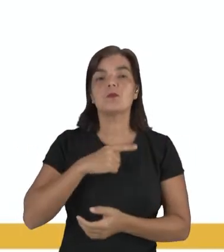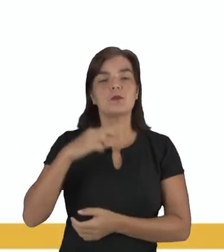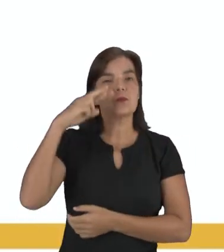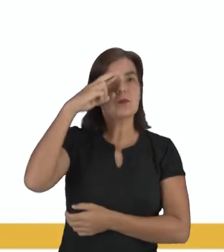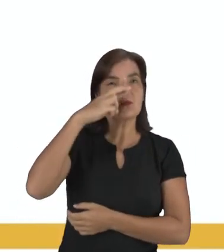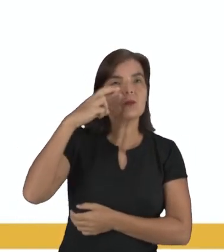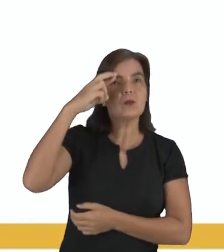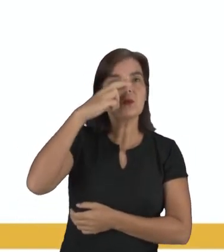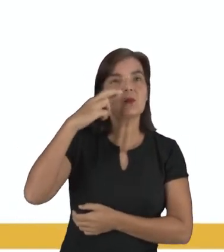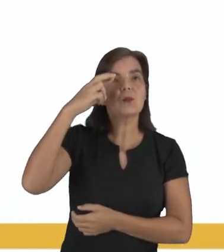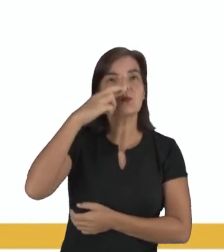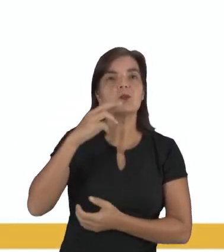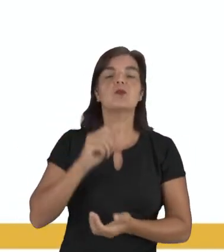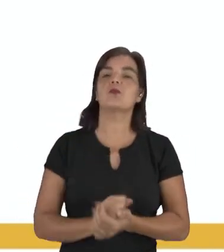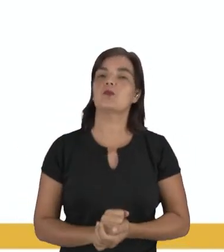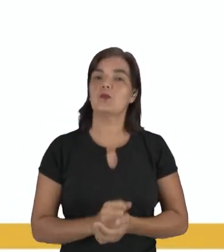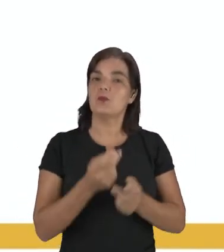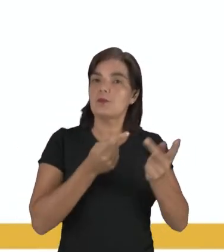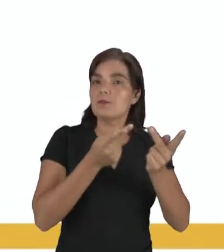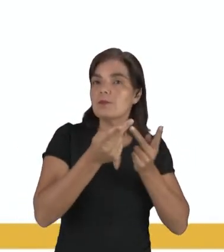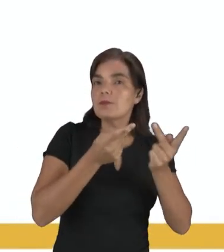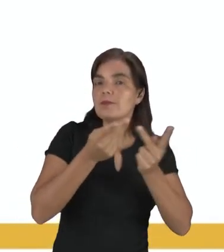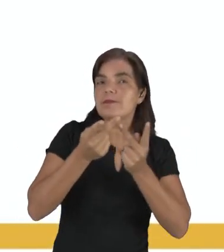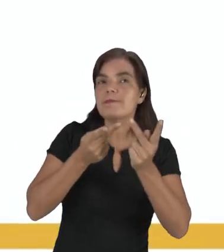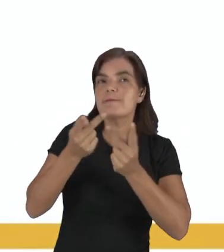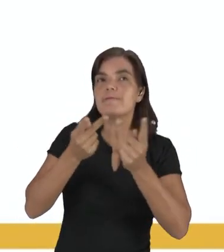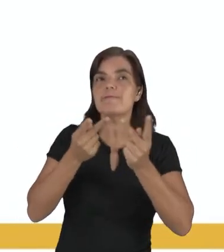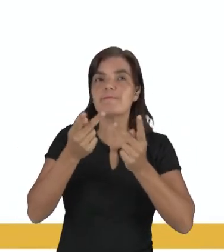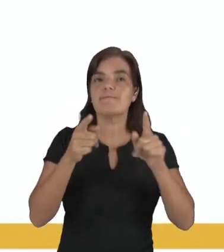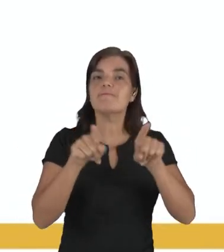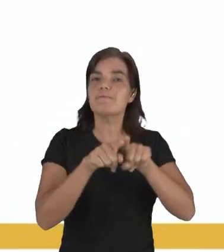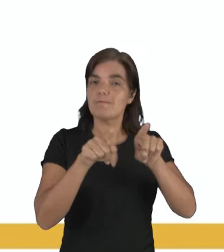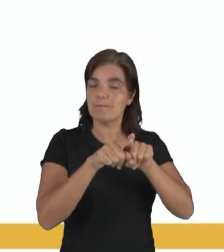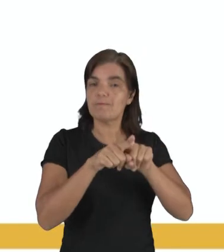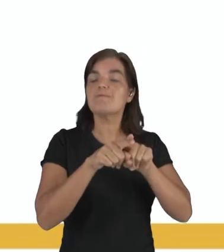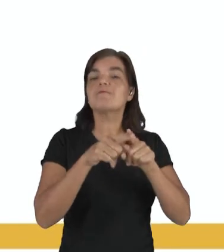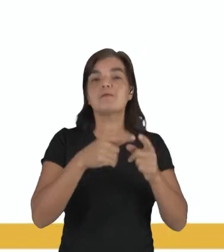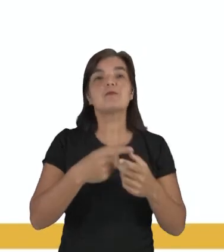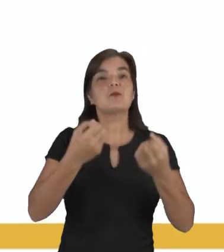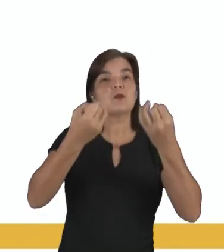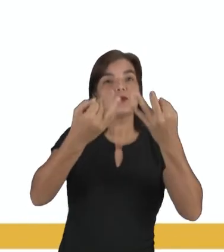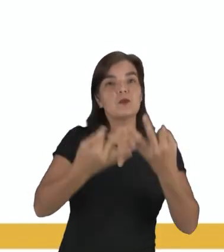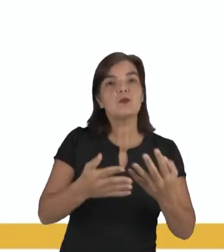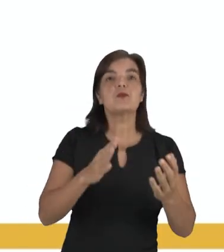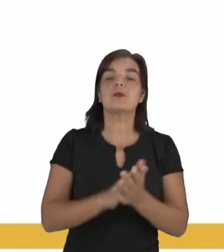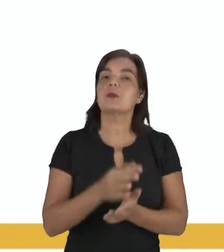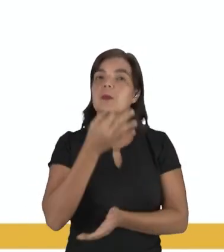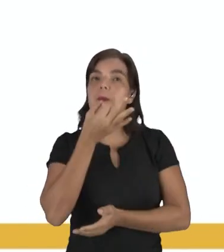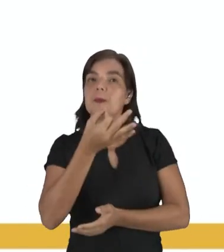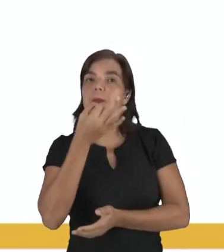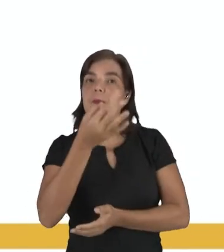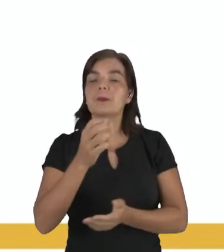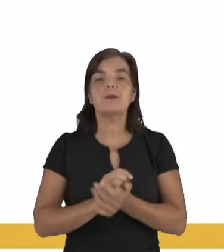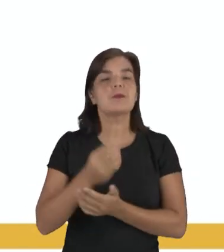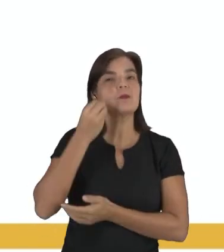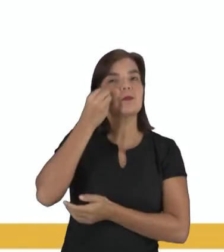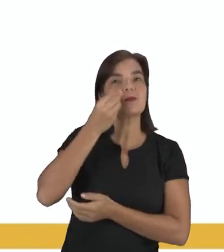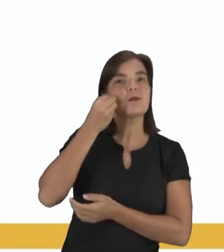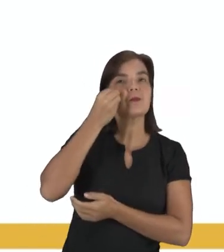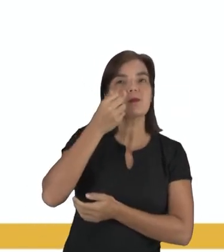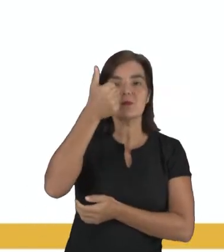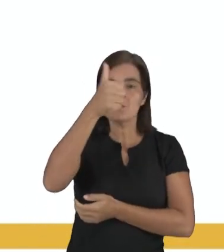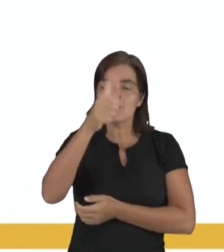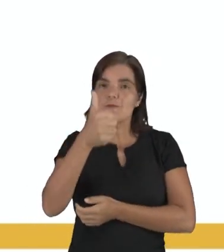com observação, com ter um problema definido, hipótese, aí depois experimenta,